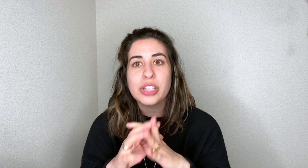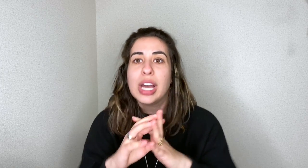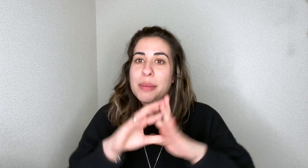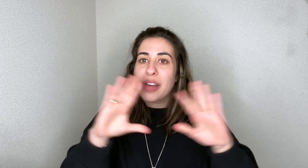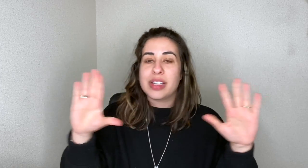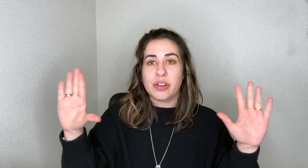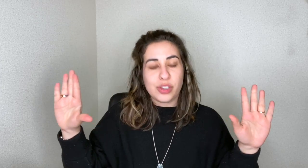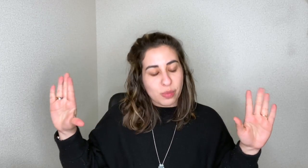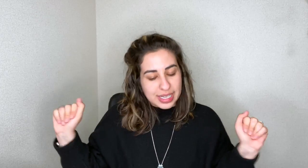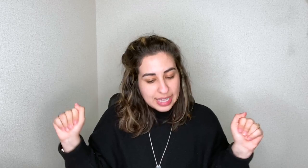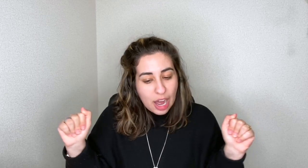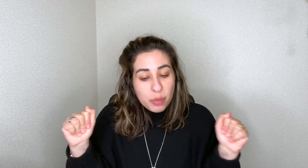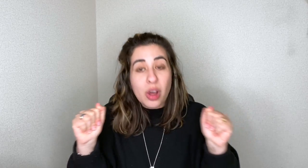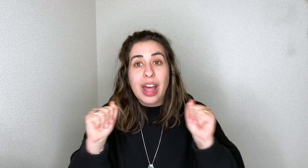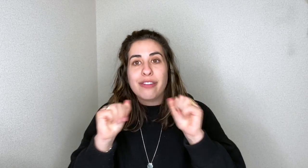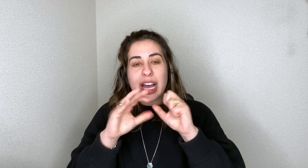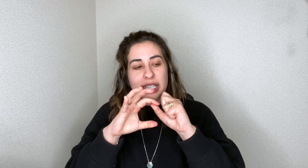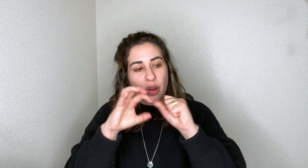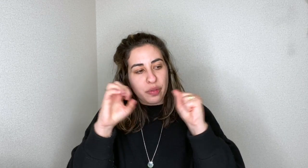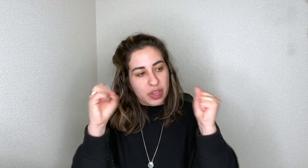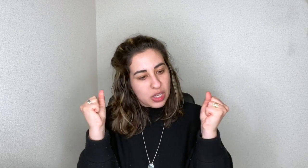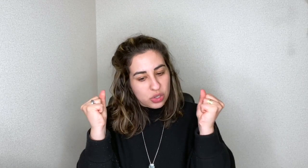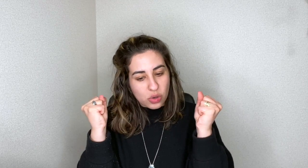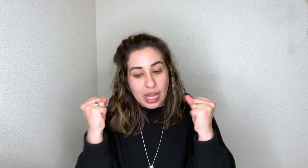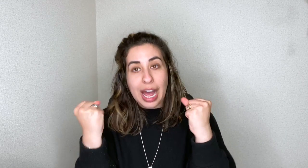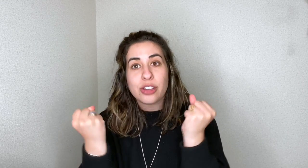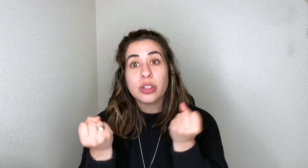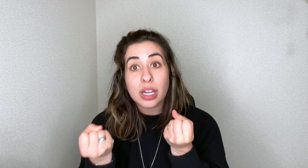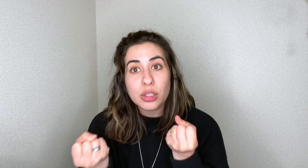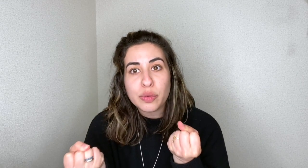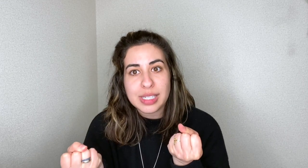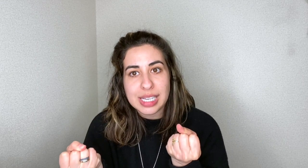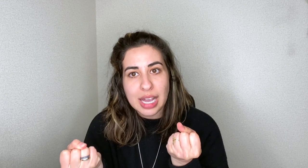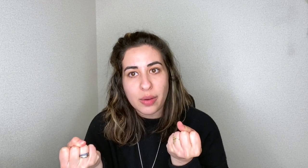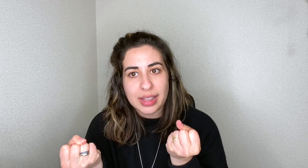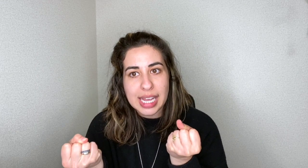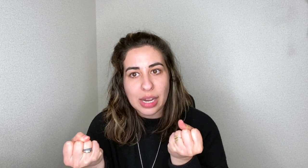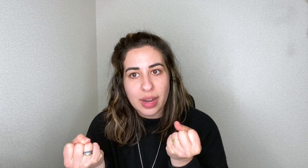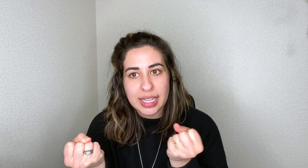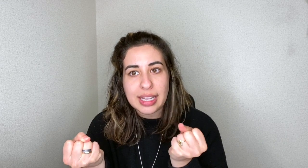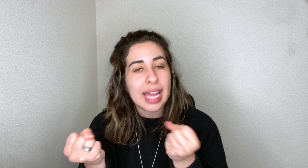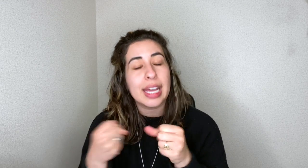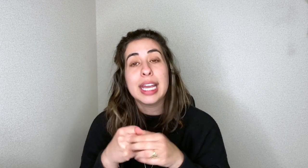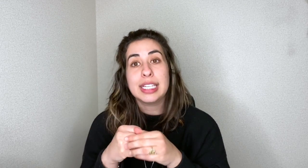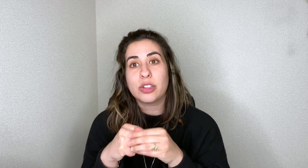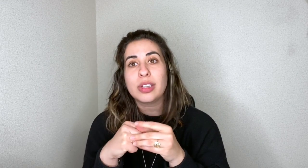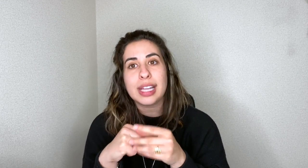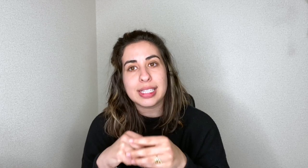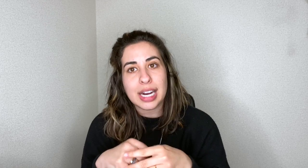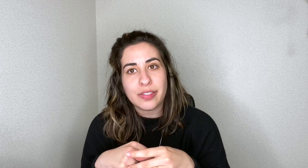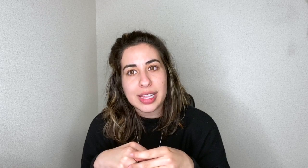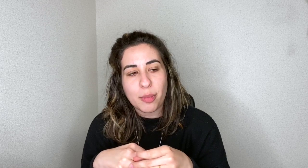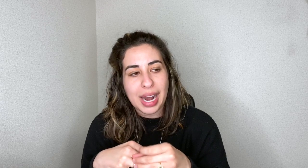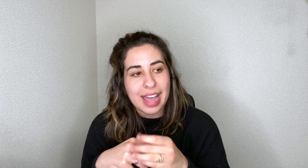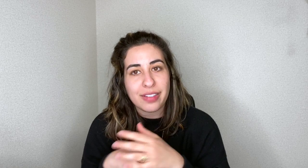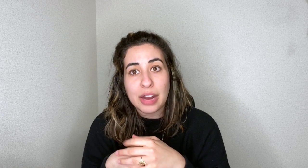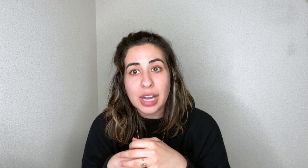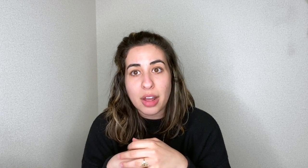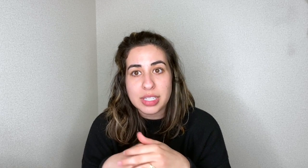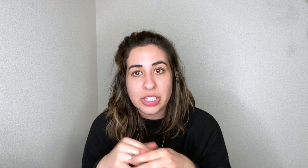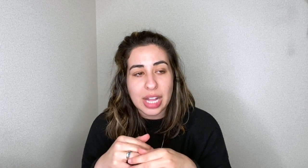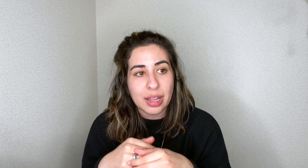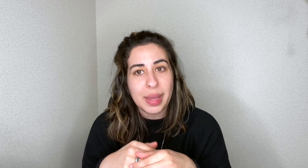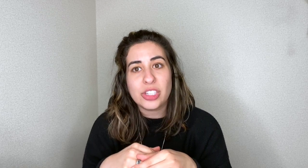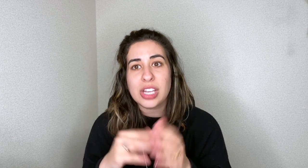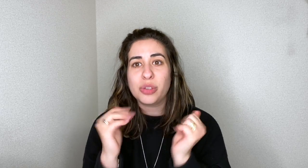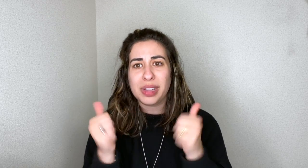vídeo de hoje. Amanhã vai ser um vídeo mais calmo, vai ser um vídeo ajudando vocês a aguentar aí a quarentena. E se tudo der certo, vai ter uma live lá no